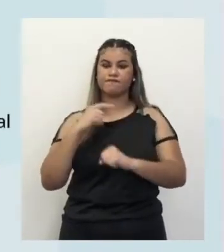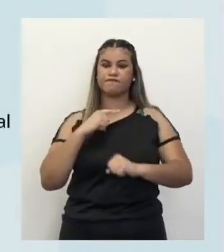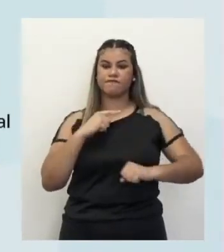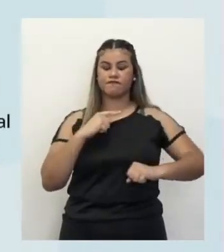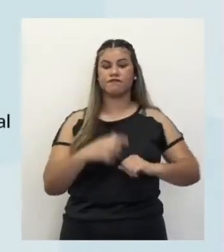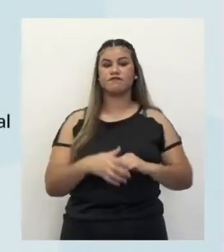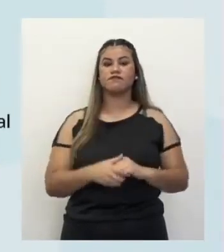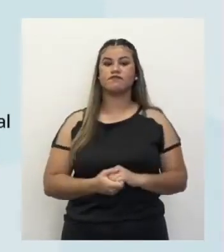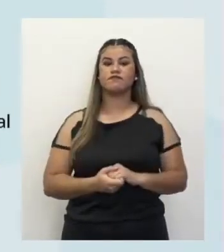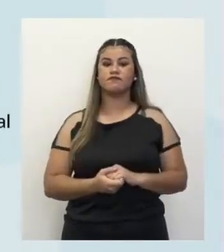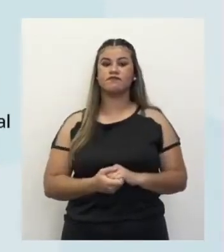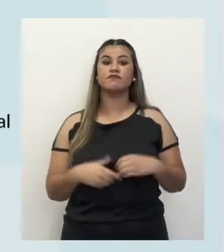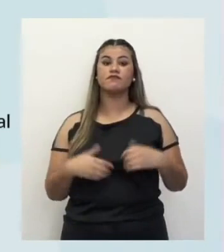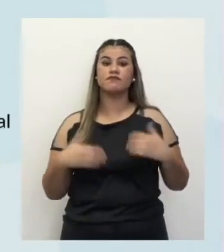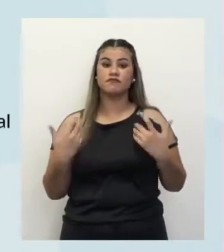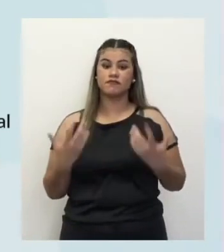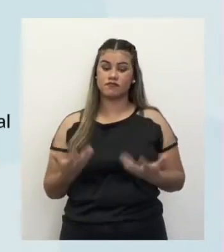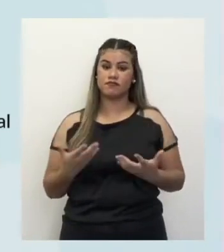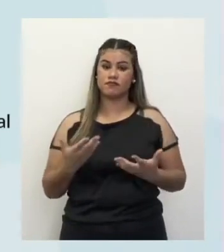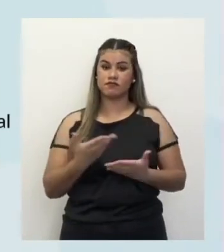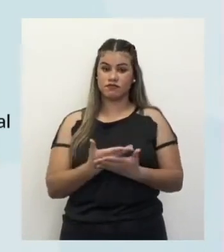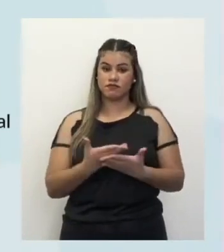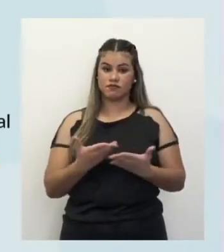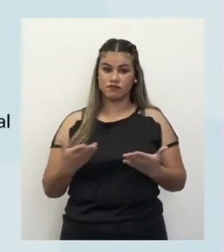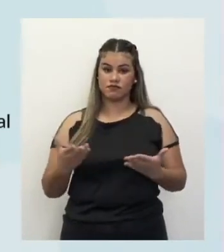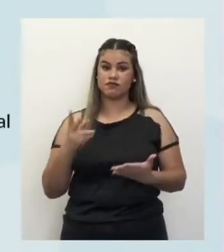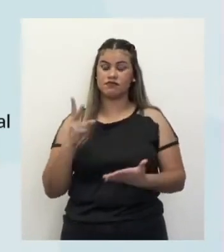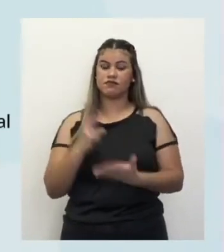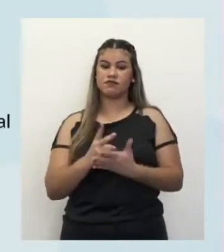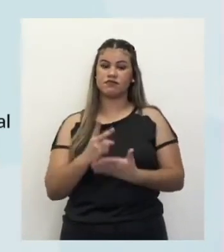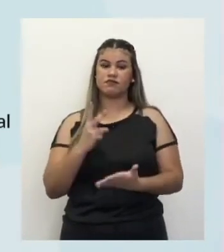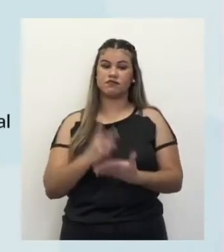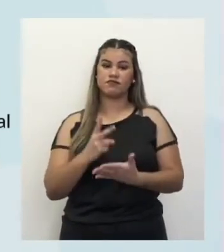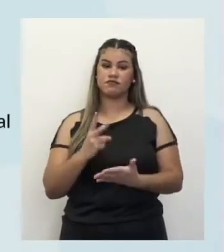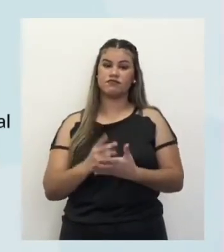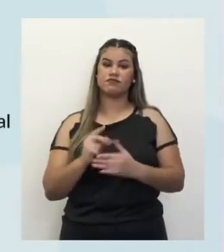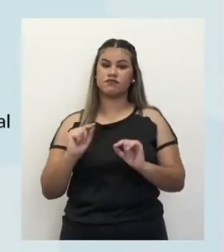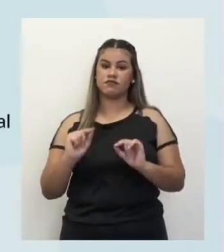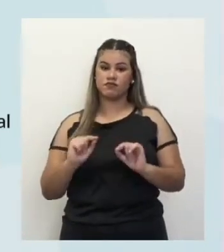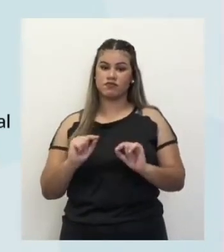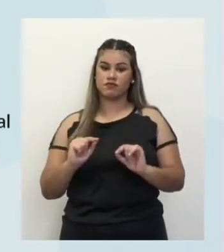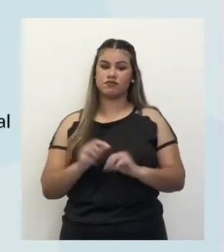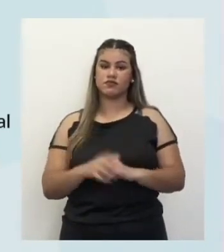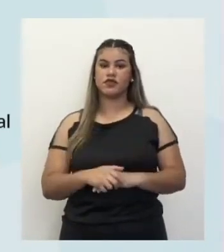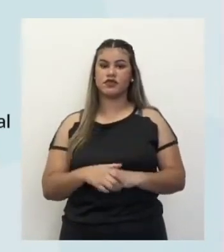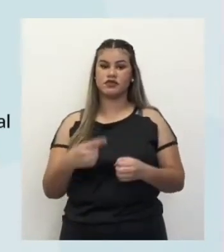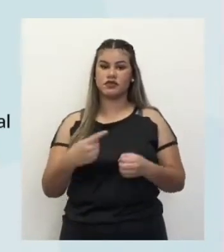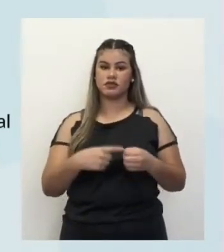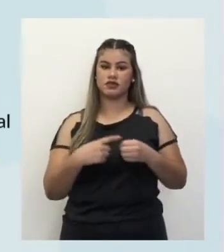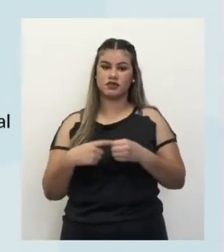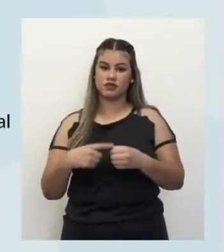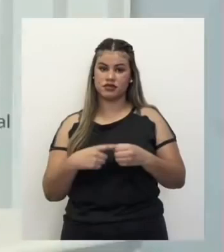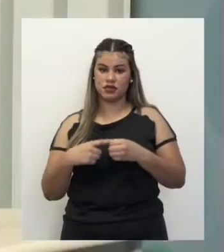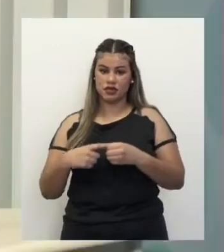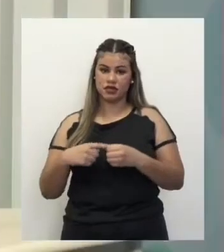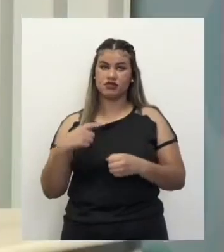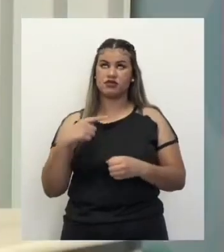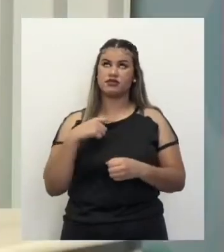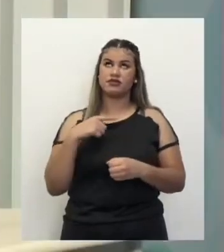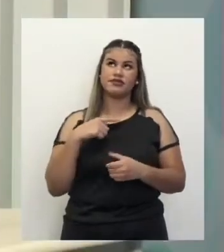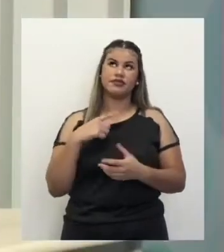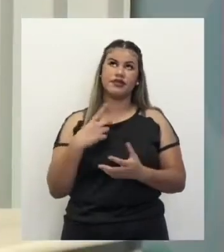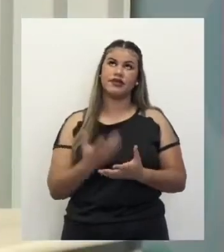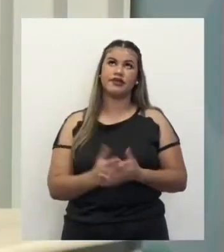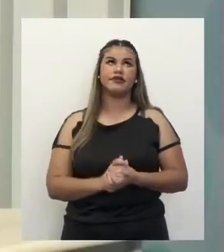sempre já deve ter ouvido falar que uma determinada cidade vai receber uma unidade